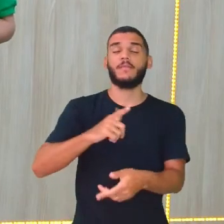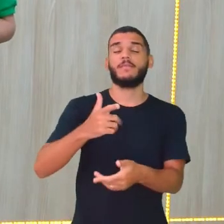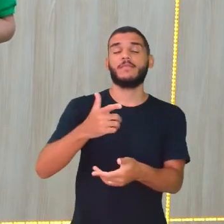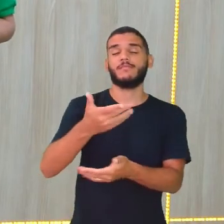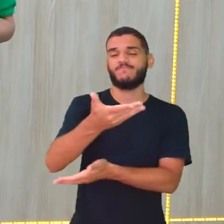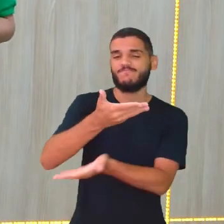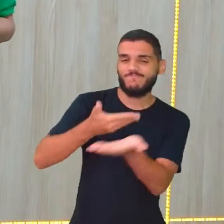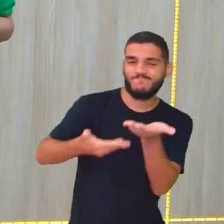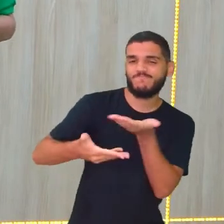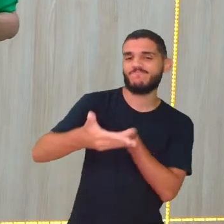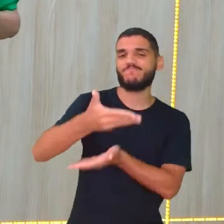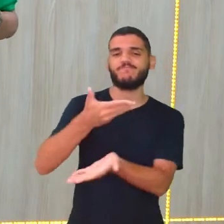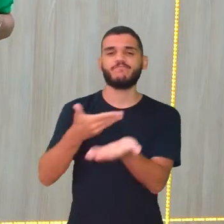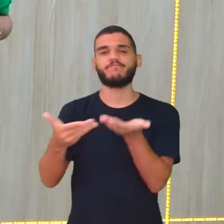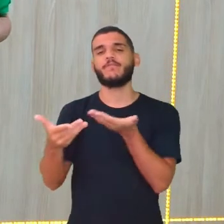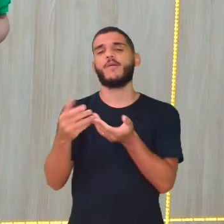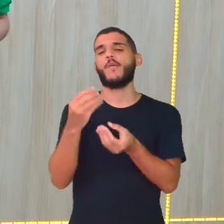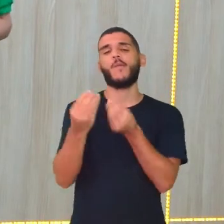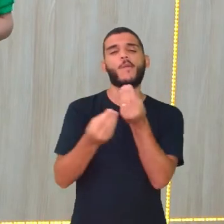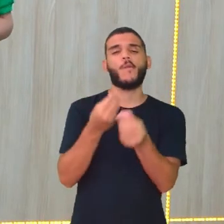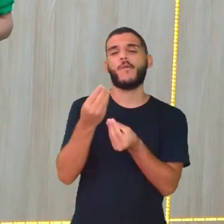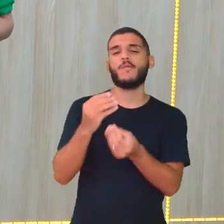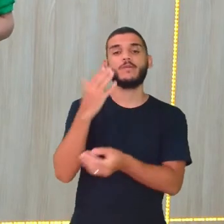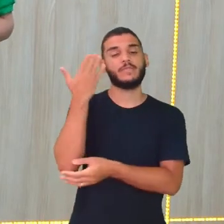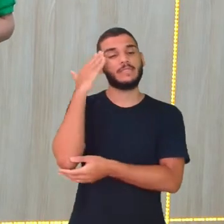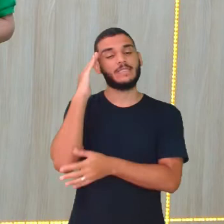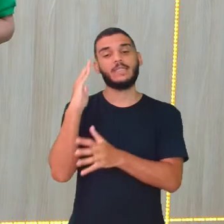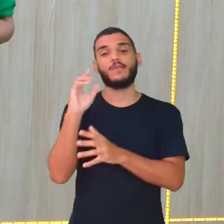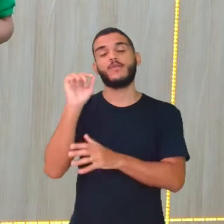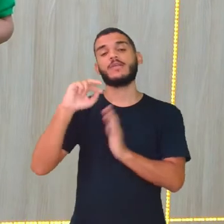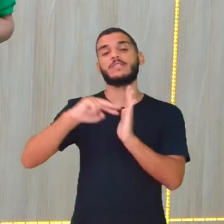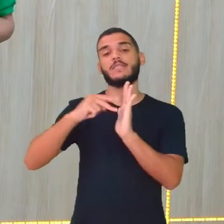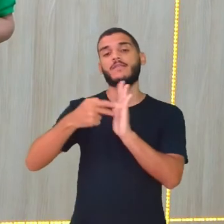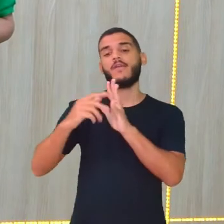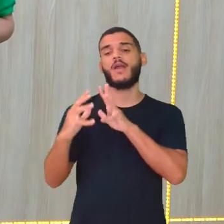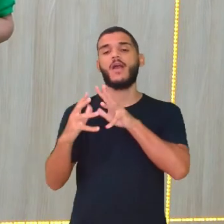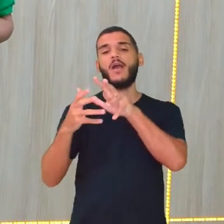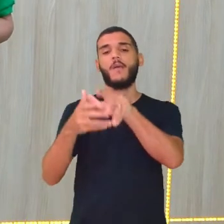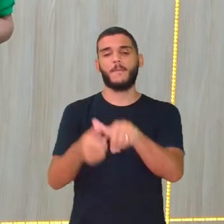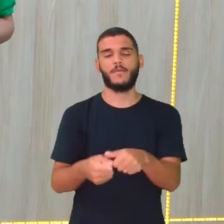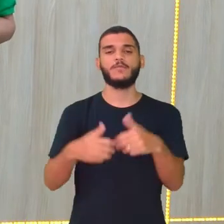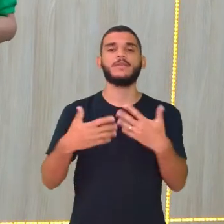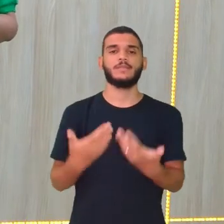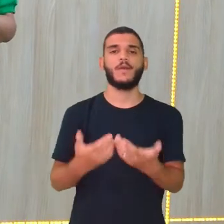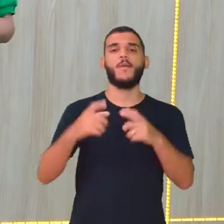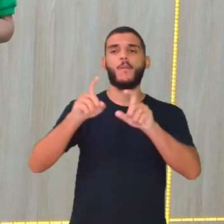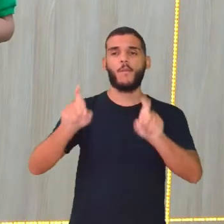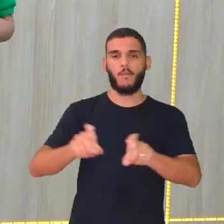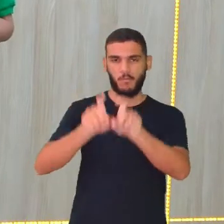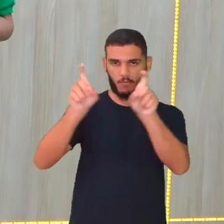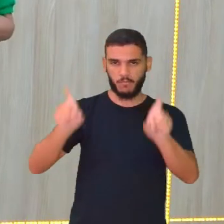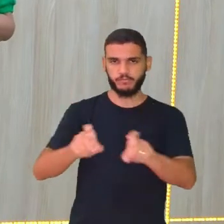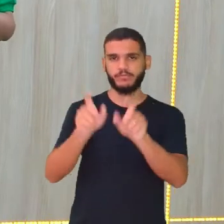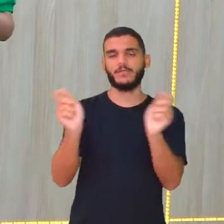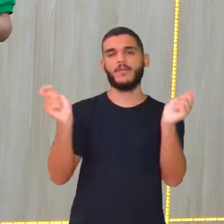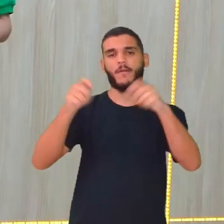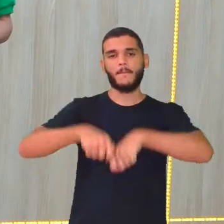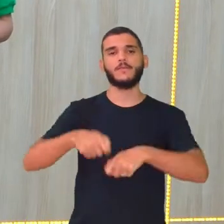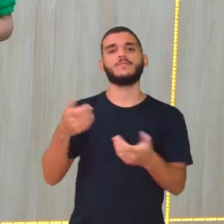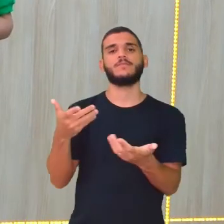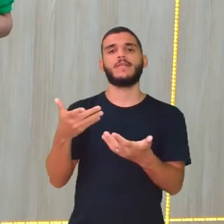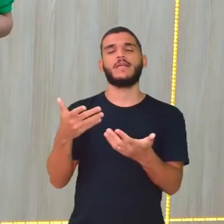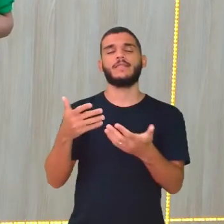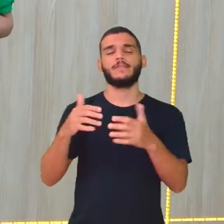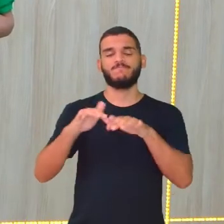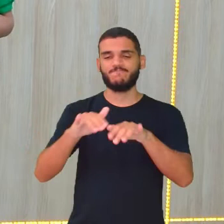essa ideia, essa compreensão de mundo. Então, ter ali um computador que ele possa navegar, um